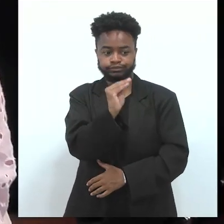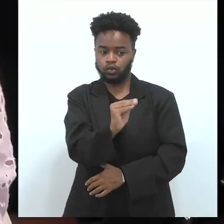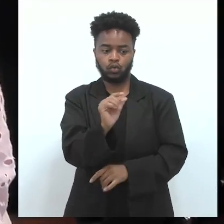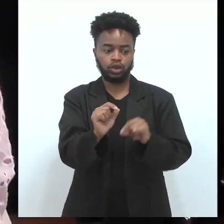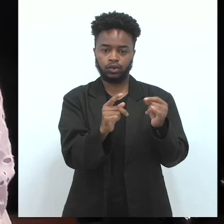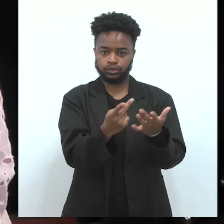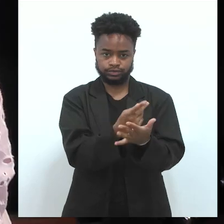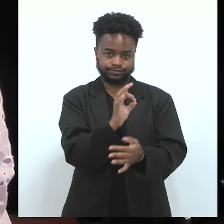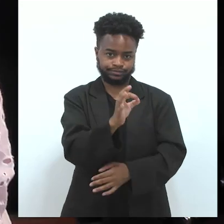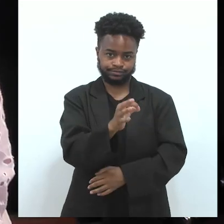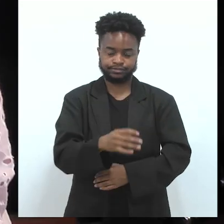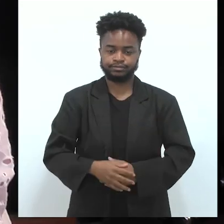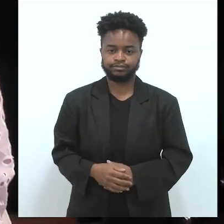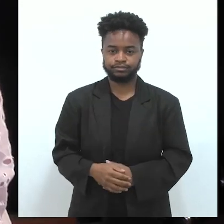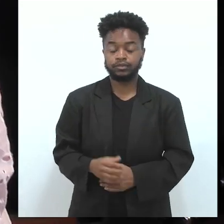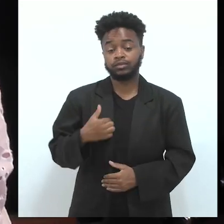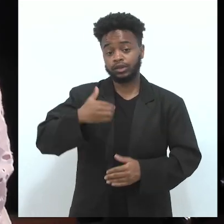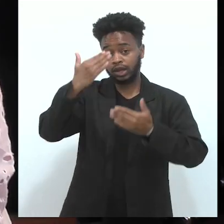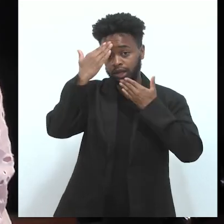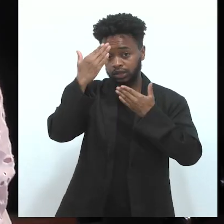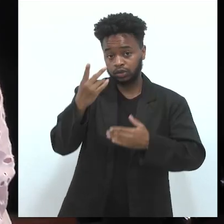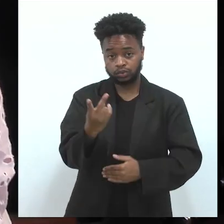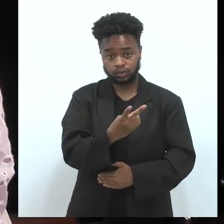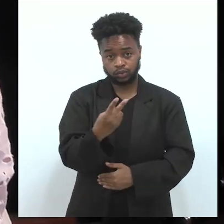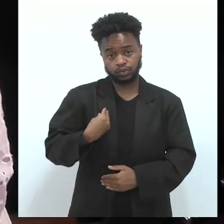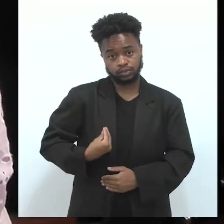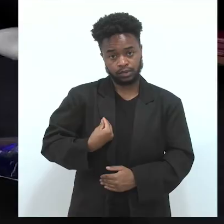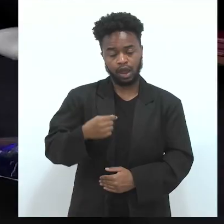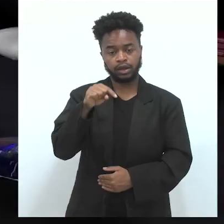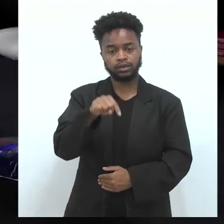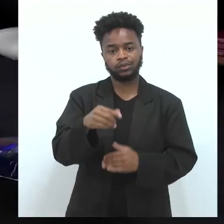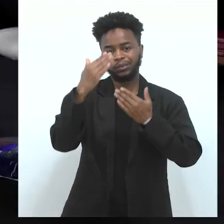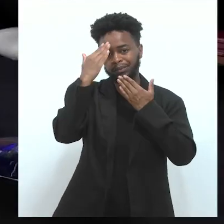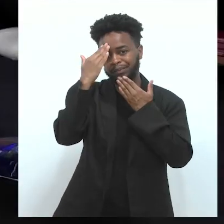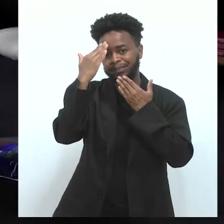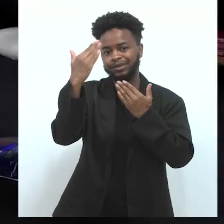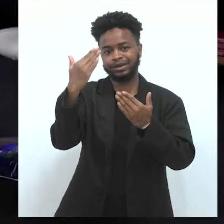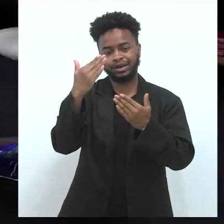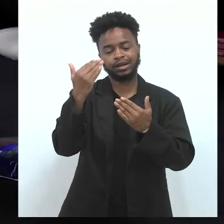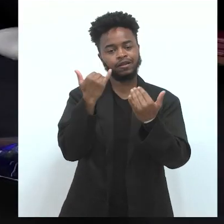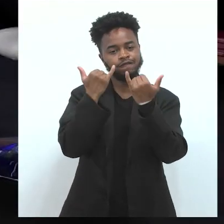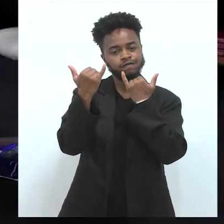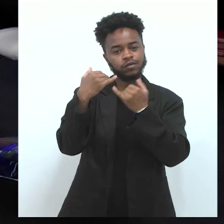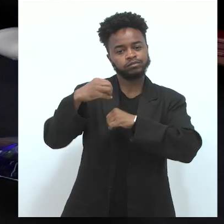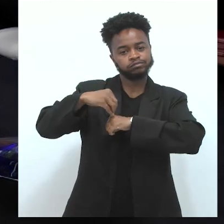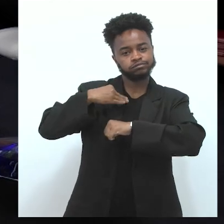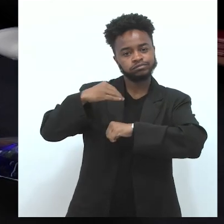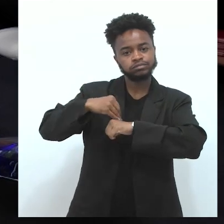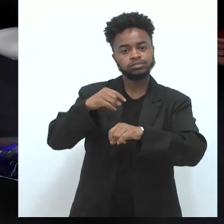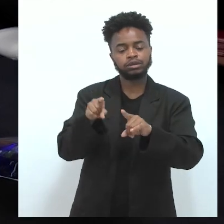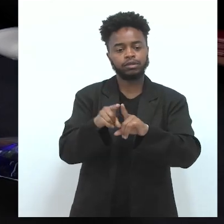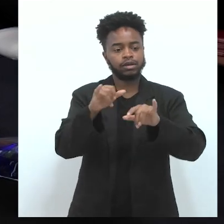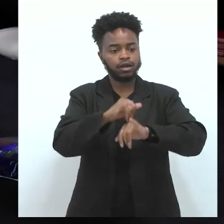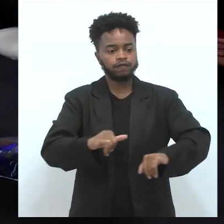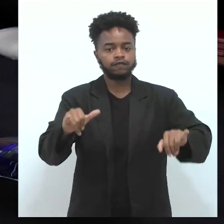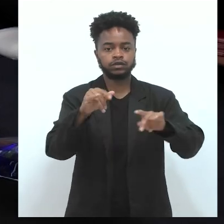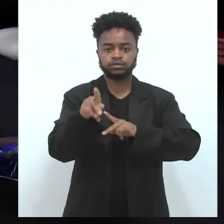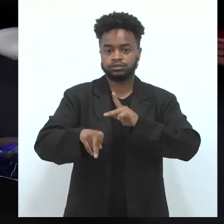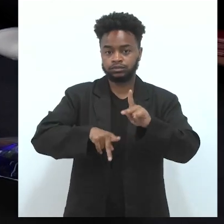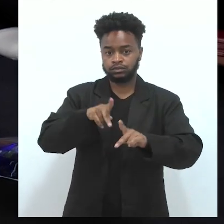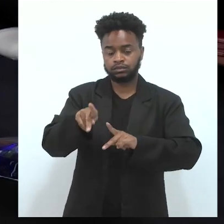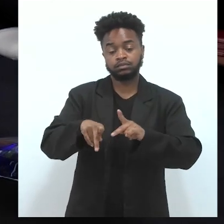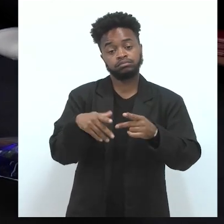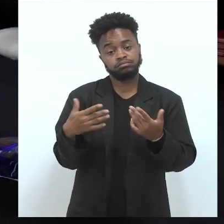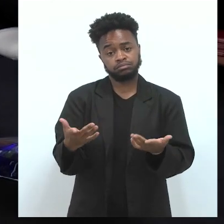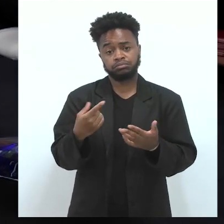mais ignorar a realidade, né, que a gente está vivendo. Queria agradecer demais a presença de vocês. Muito obrigada pelas informações, né, que fica aí o alerta